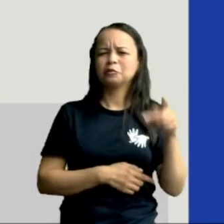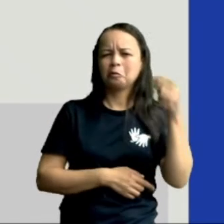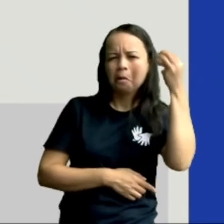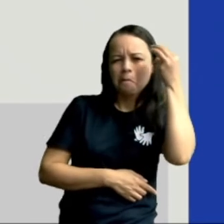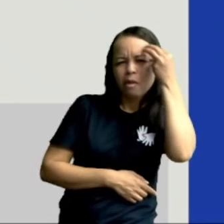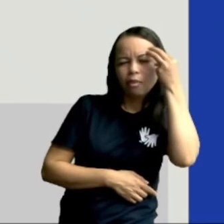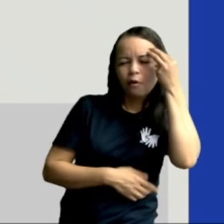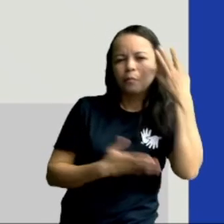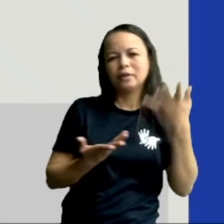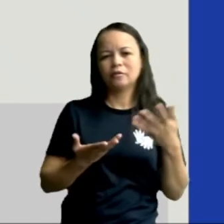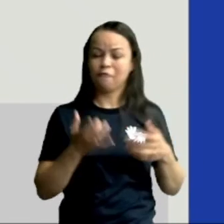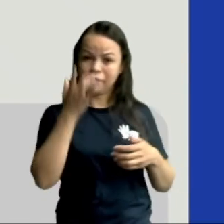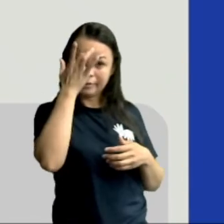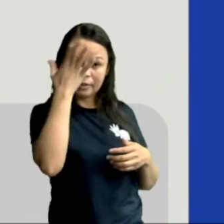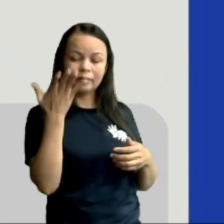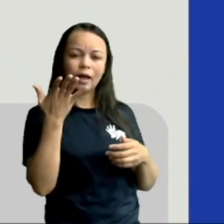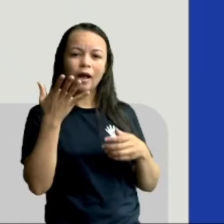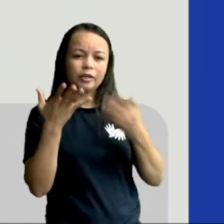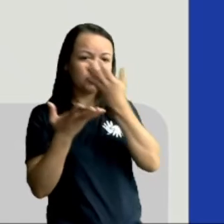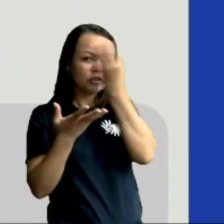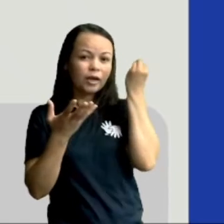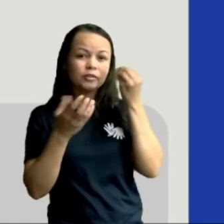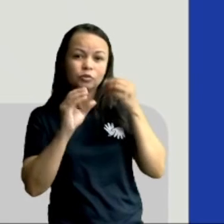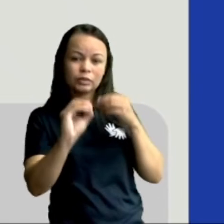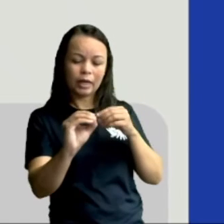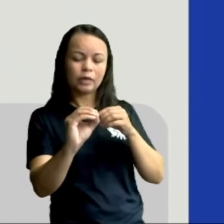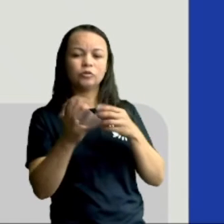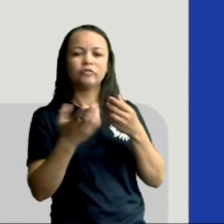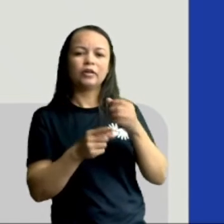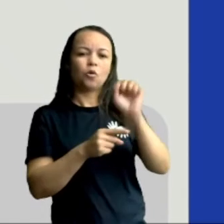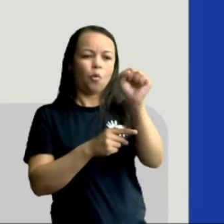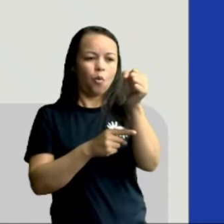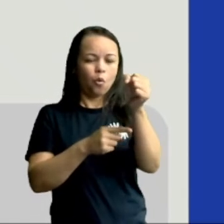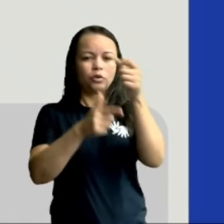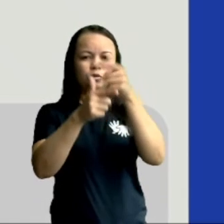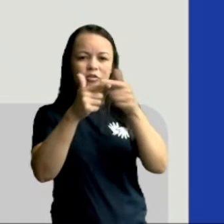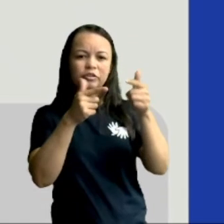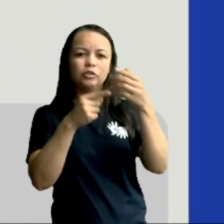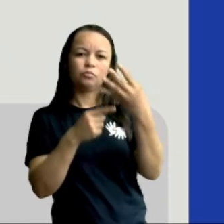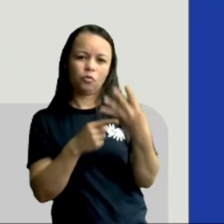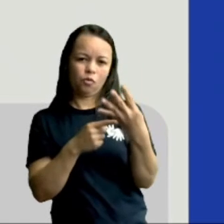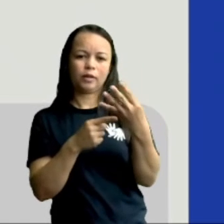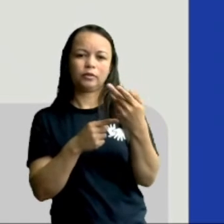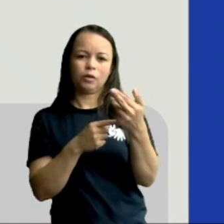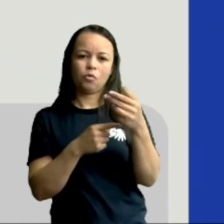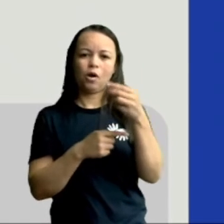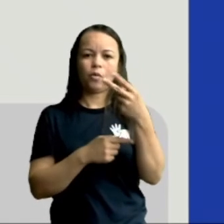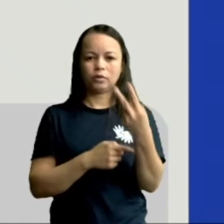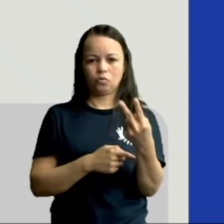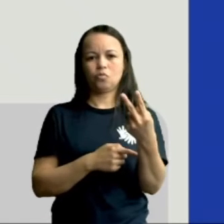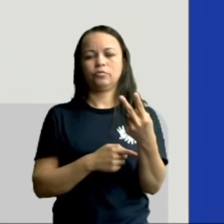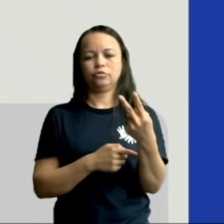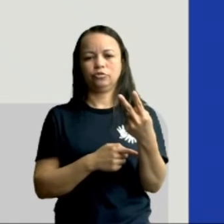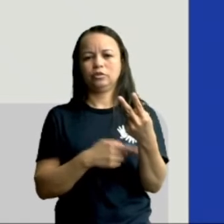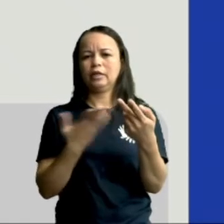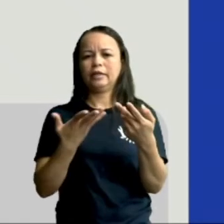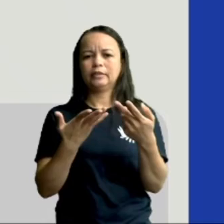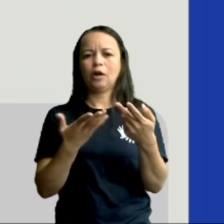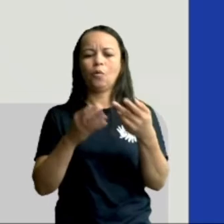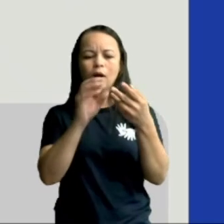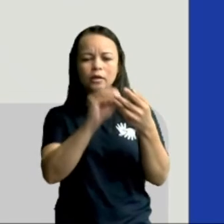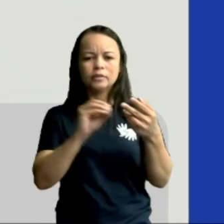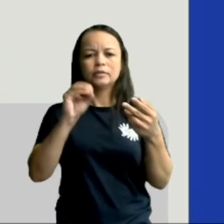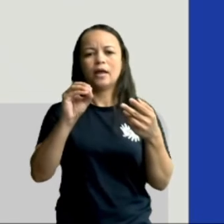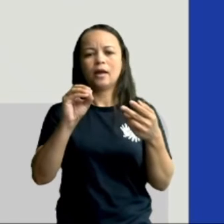Vamos facilitar? Esquece o zero? Faz 8 dividido por 4, não vai dar 2? 2, juntou o zerinho, fica 20.